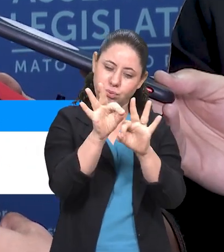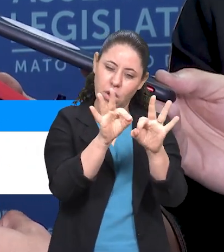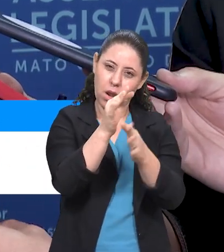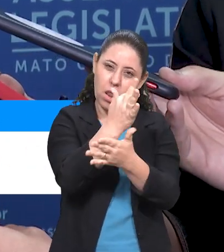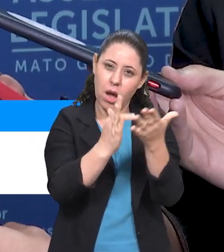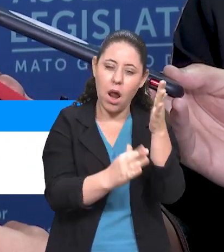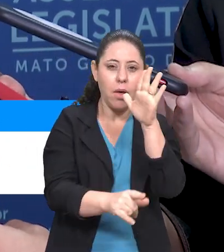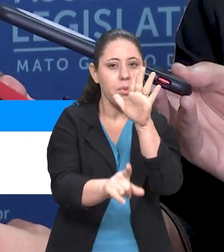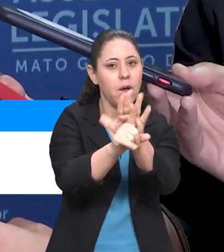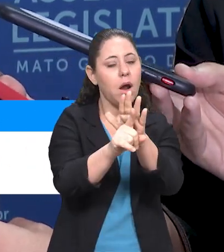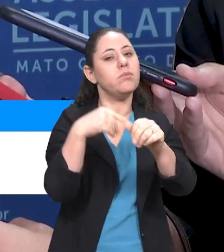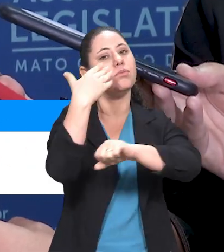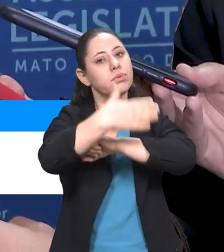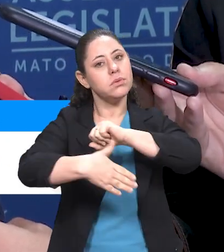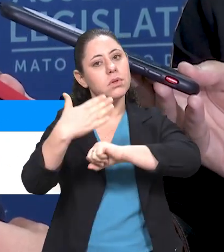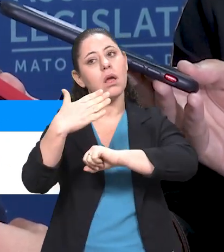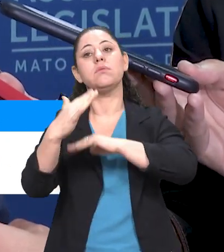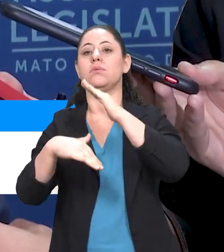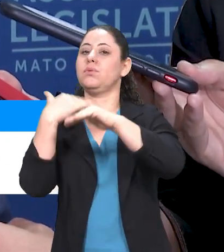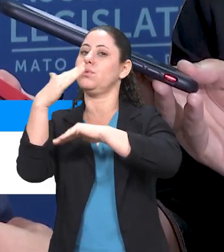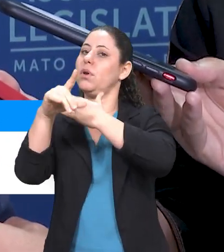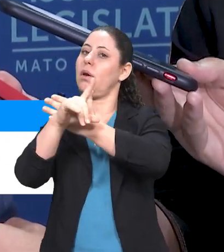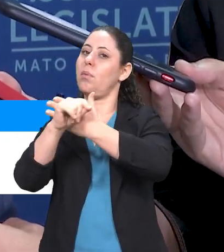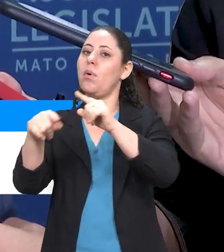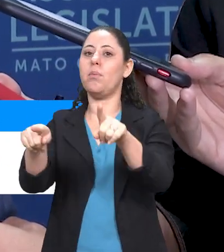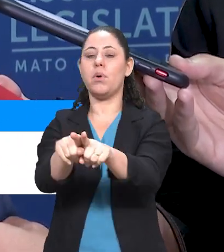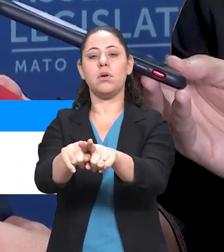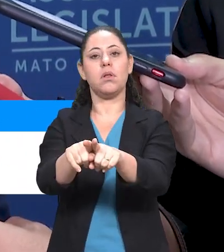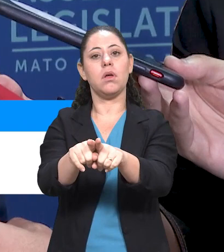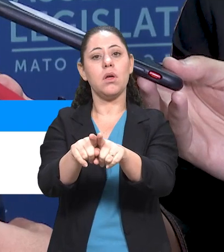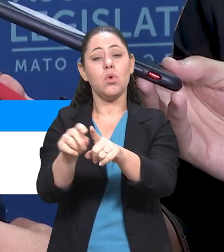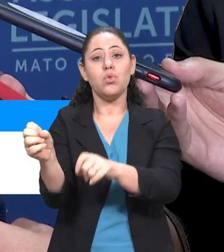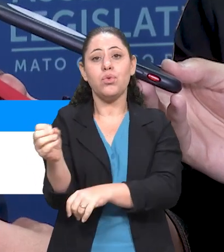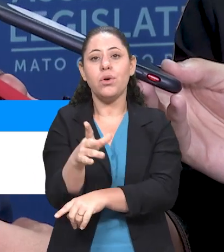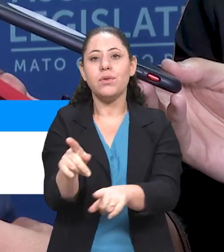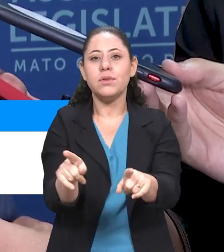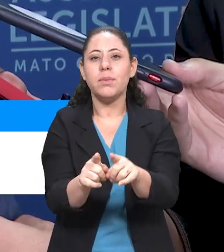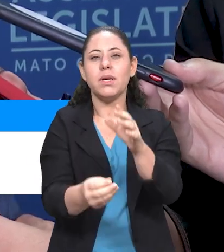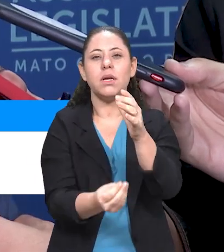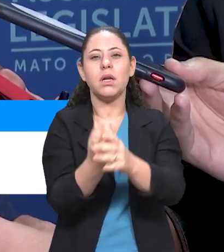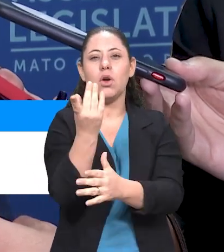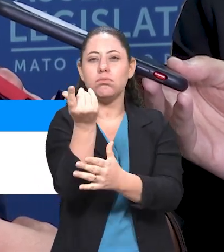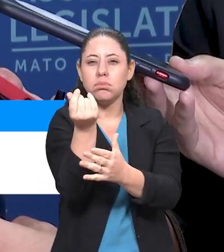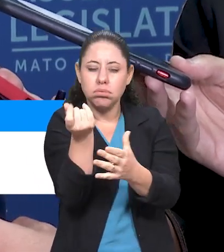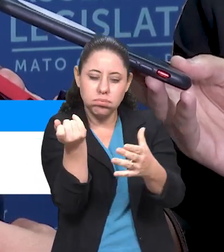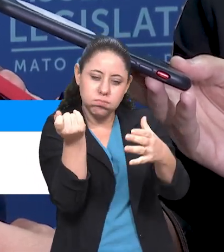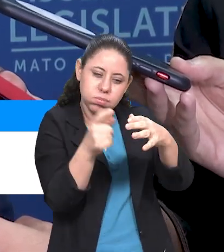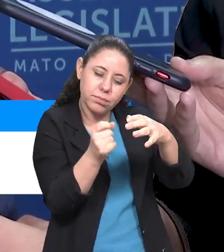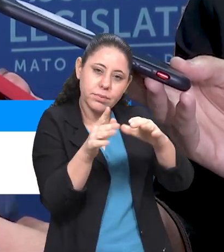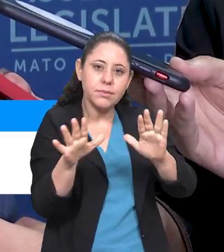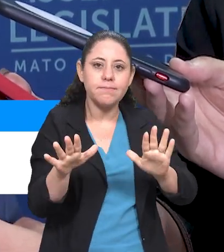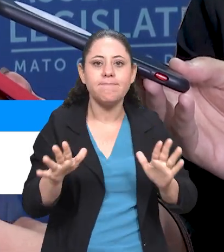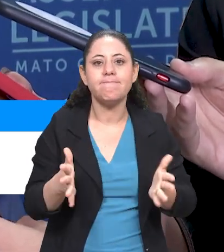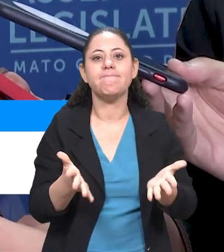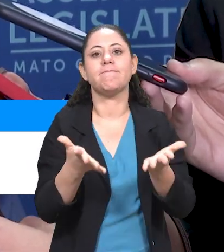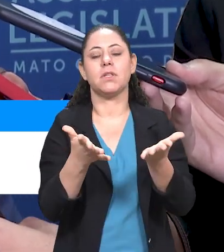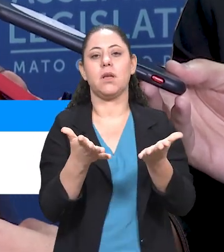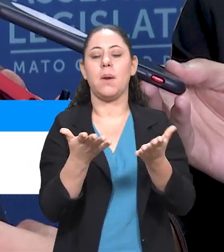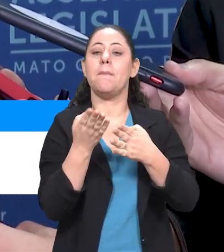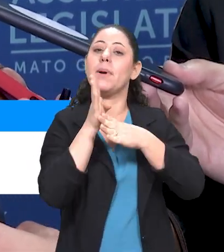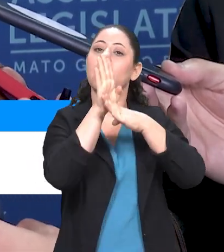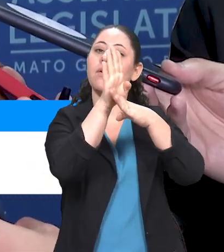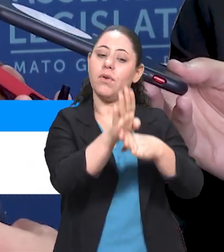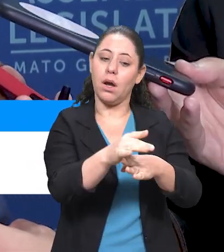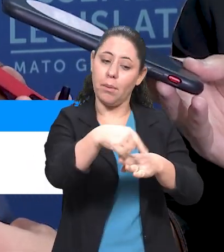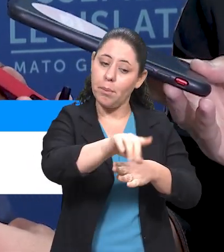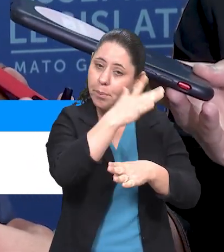de conservação a proteção e desenvolvimento do Pantanal e com a Inovação até da criação de um fundo de incentivo e de benefício